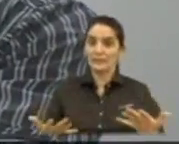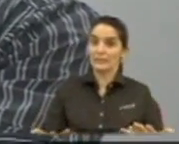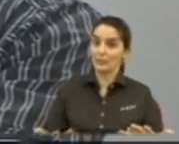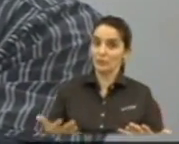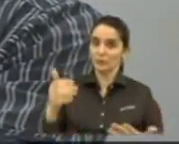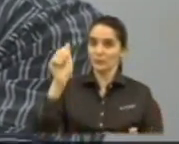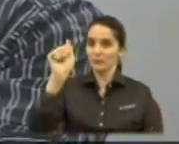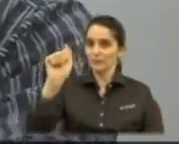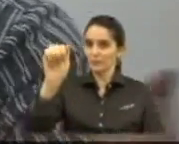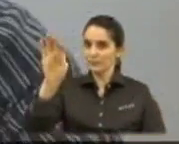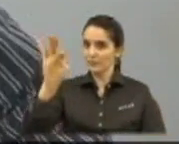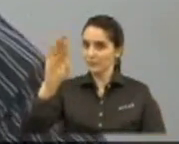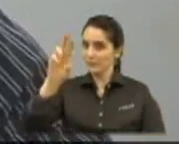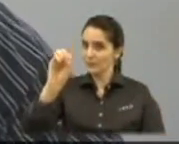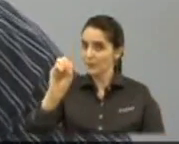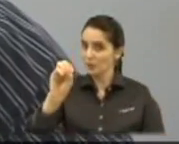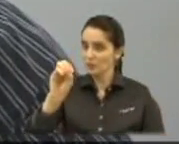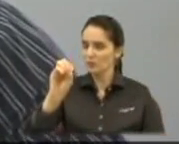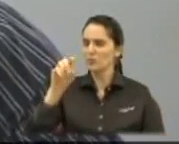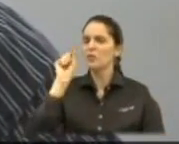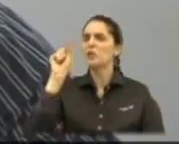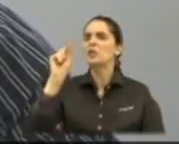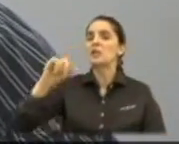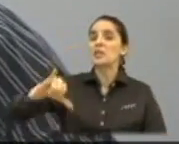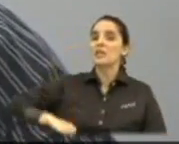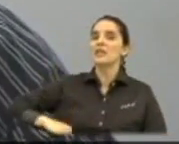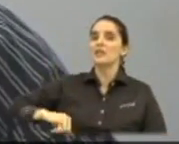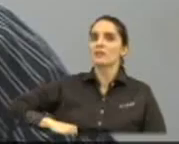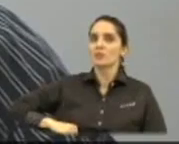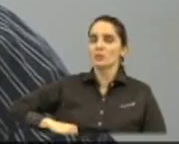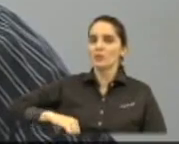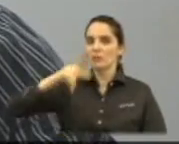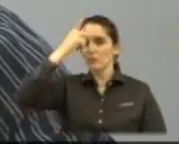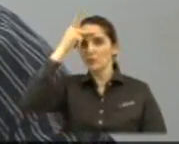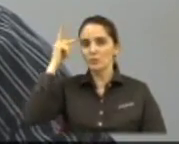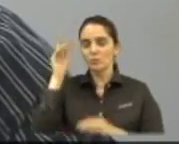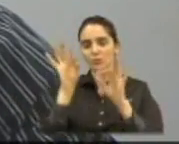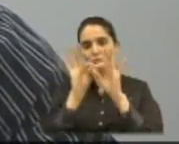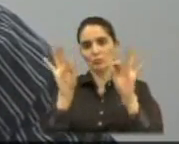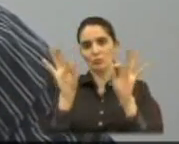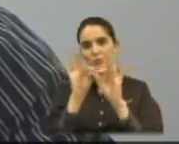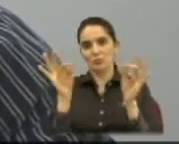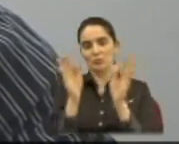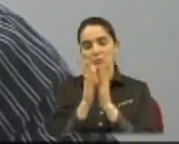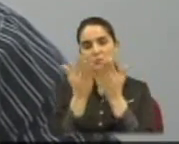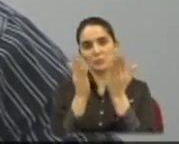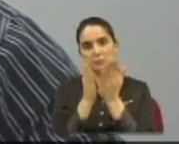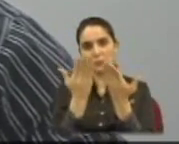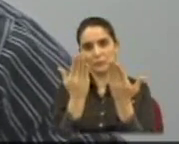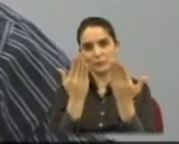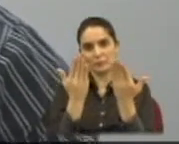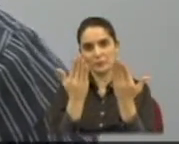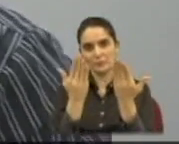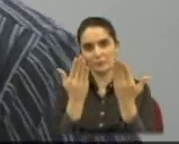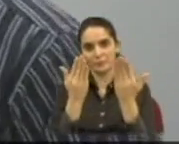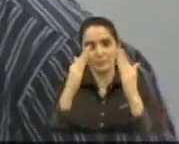do terrorismo em Minas. Qual é o sujeito passivo? Pessoas simples, pobres, que moram num vilarejo em Minas